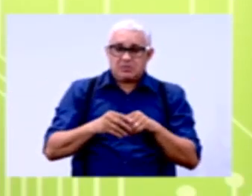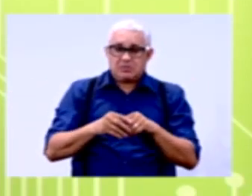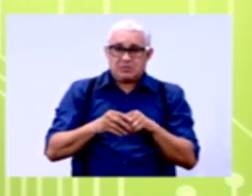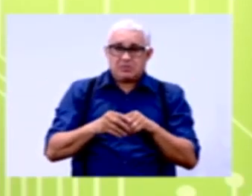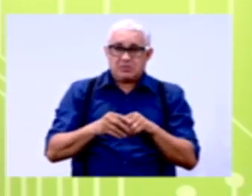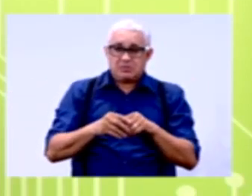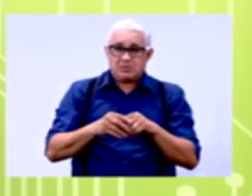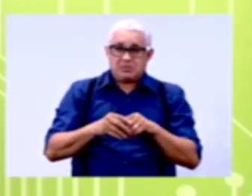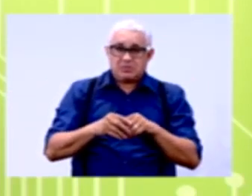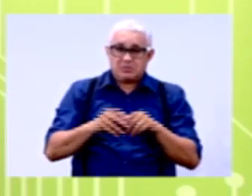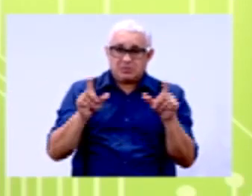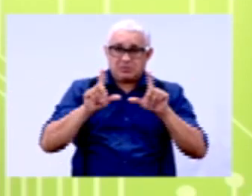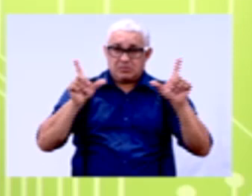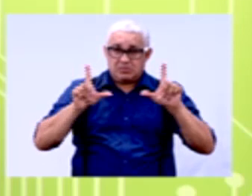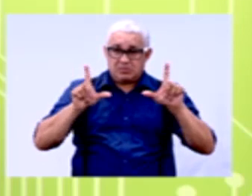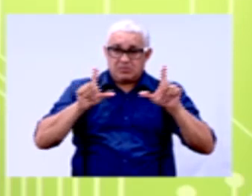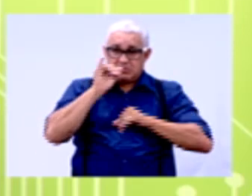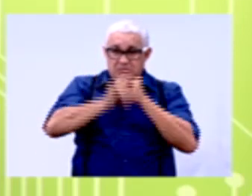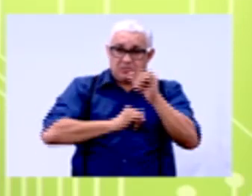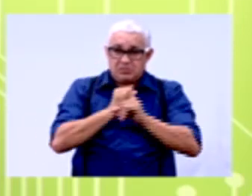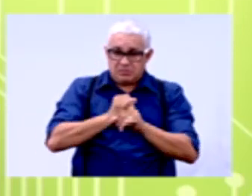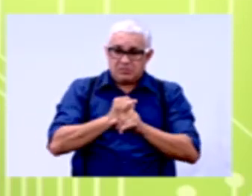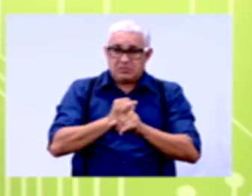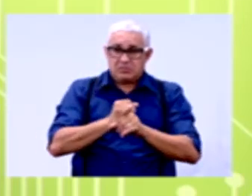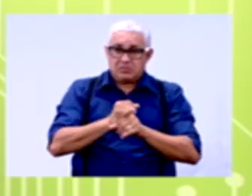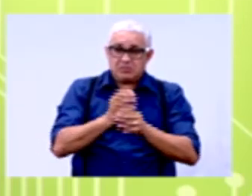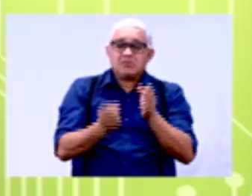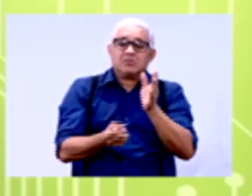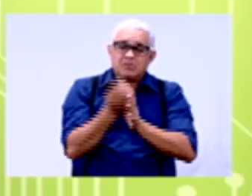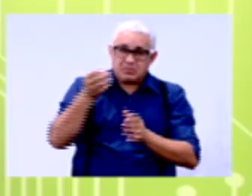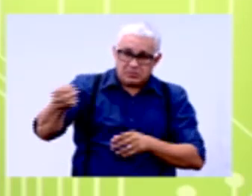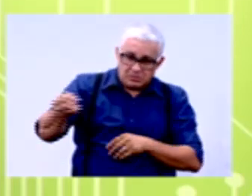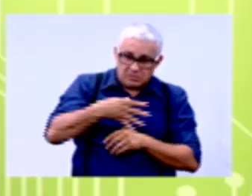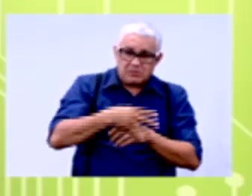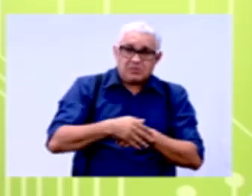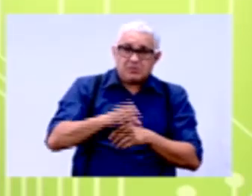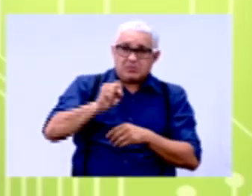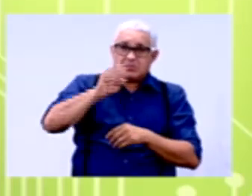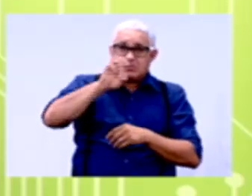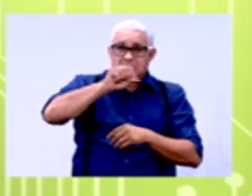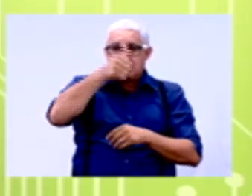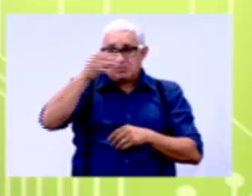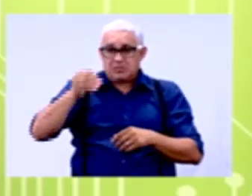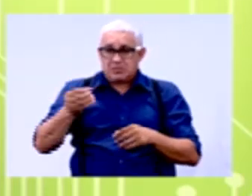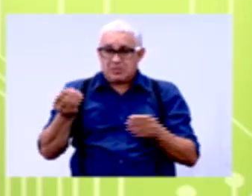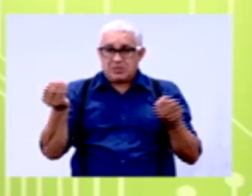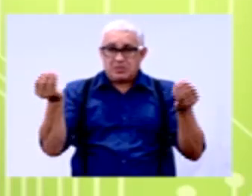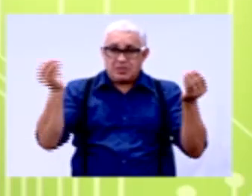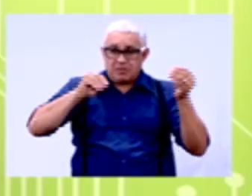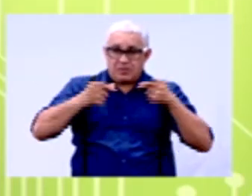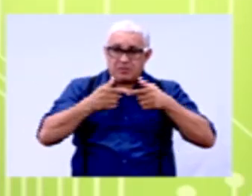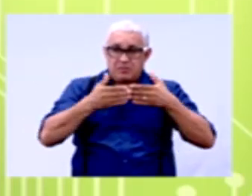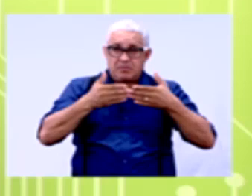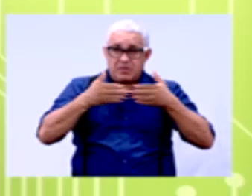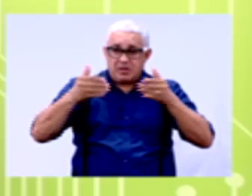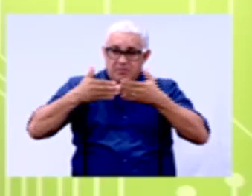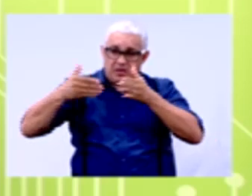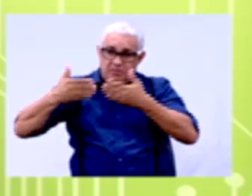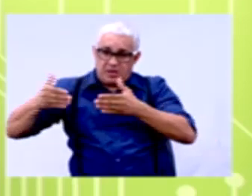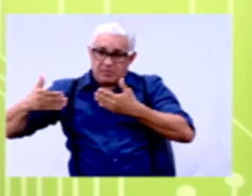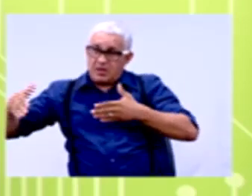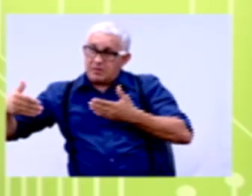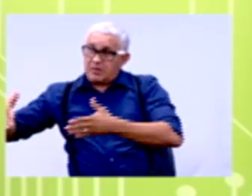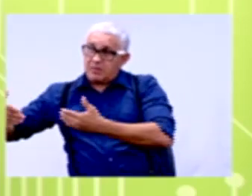nova janela do navegador, automaticamente cria-se uma nova sessão, né? Então vai alocando novos espaços de armazenamento